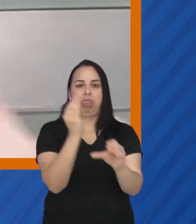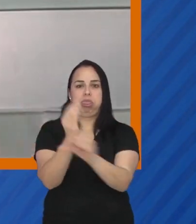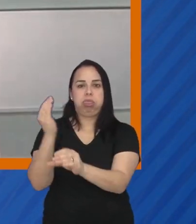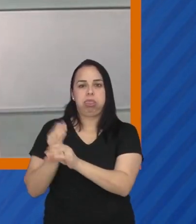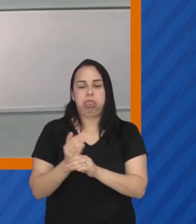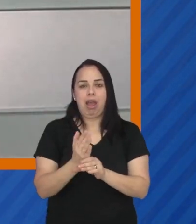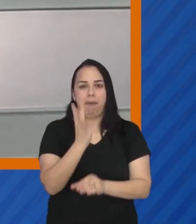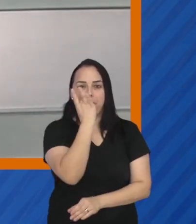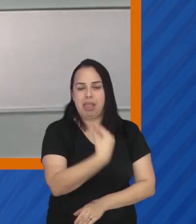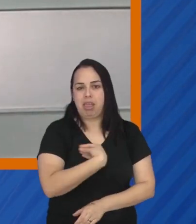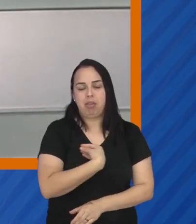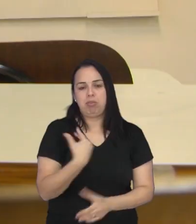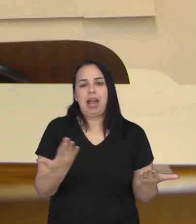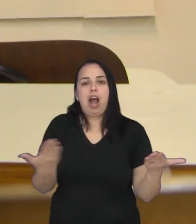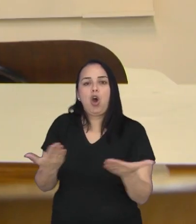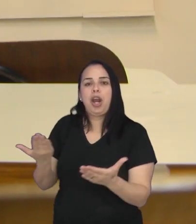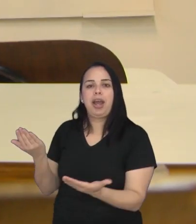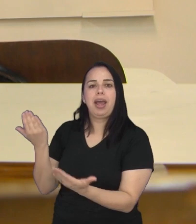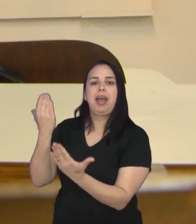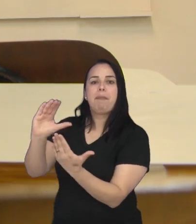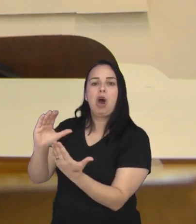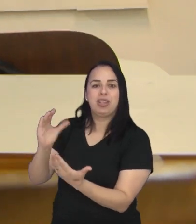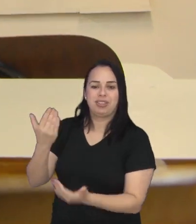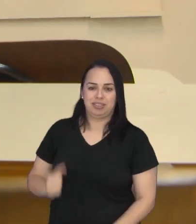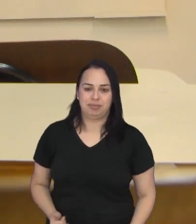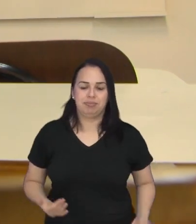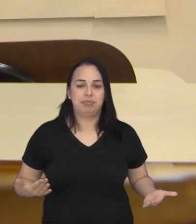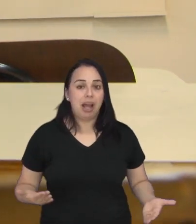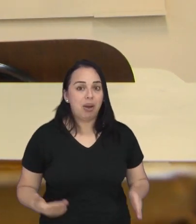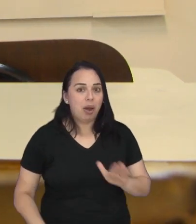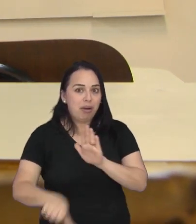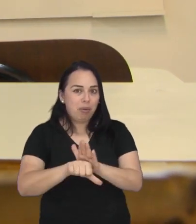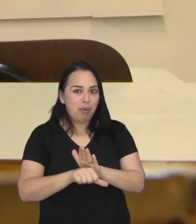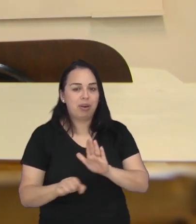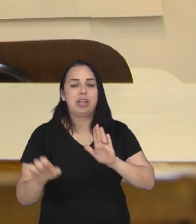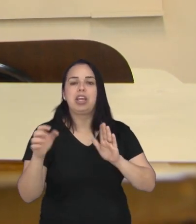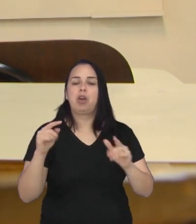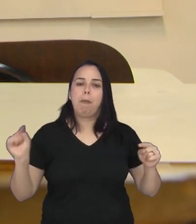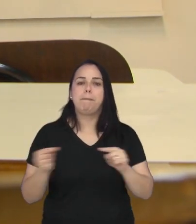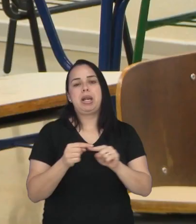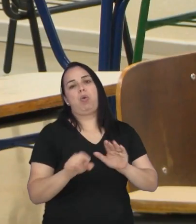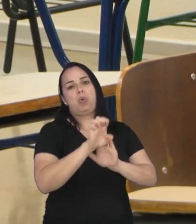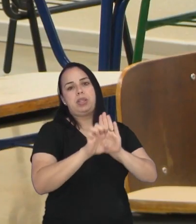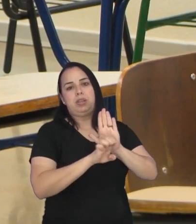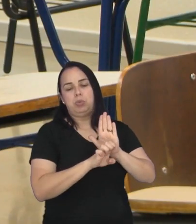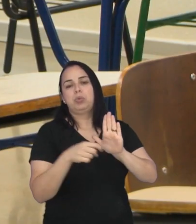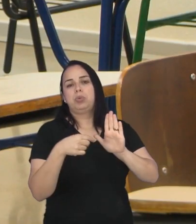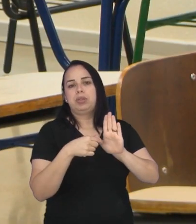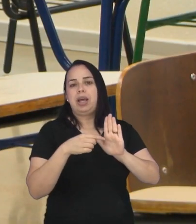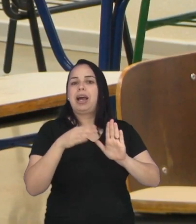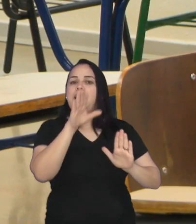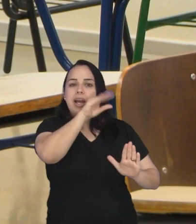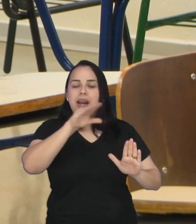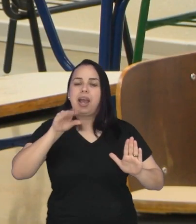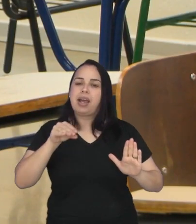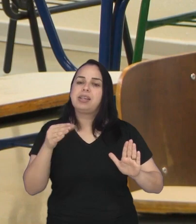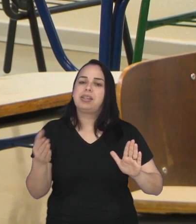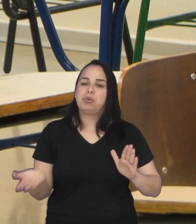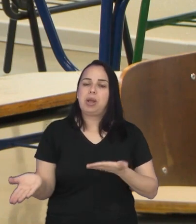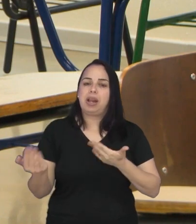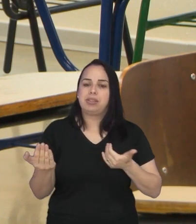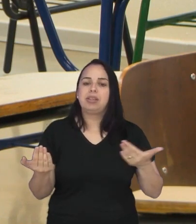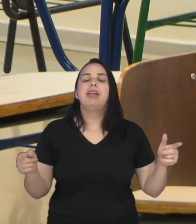o povo católico e também chegar até toda a sociedade para dizer, olha, somos todos irmãos e precisamos dialogar, ainda que tenhamos pontos